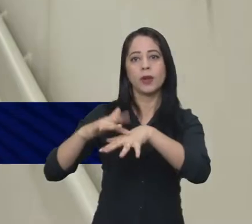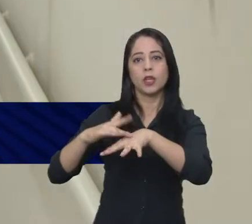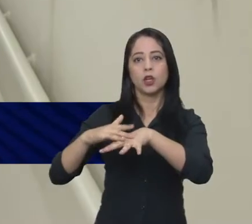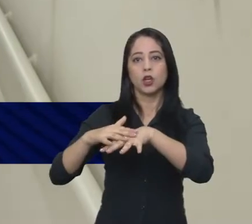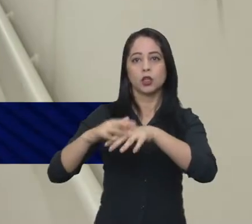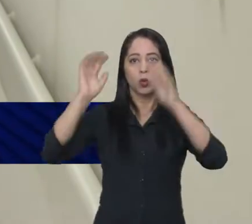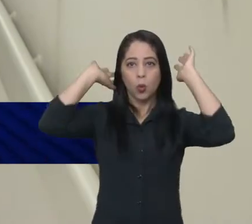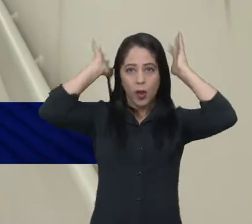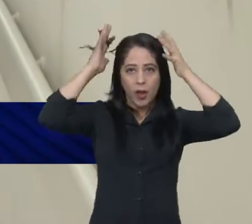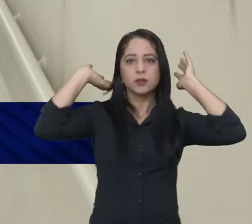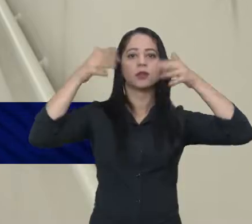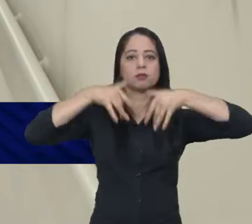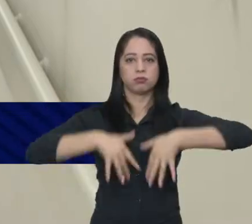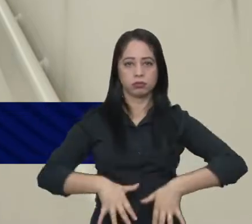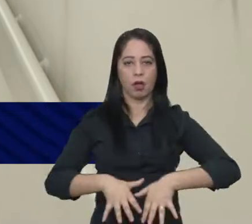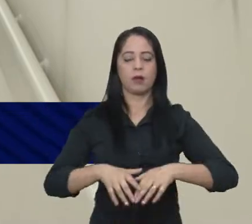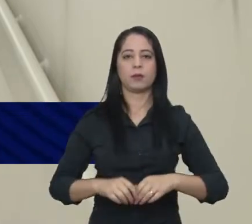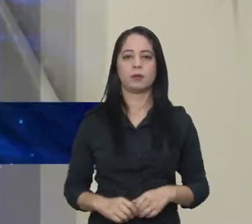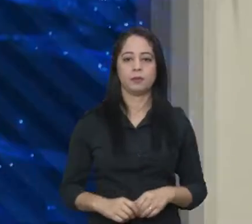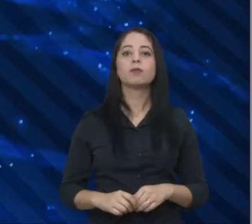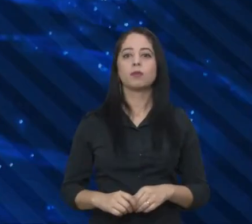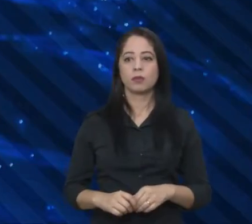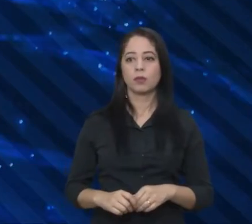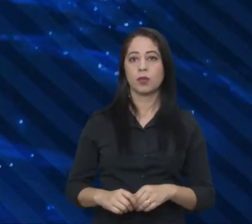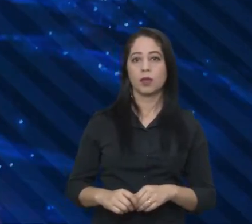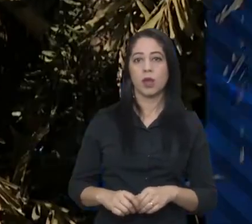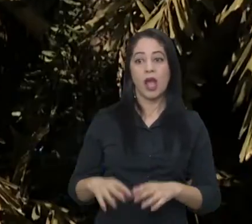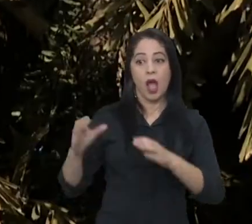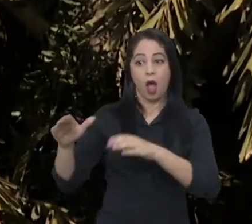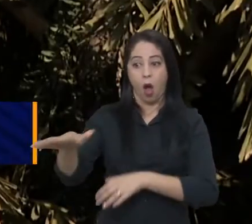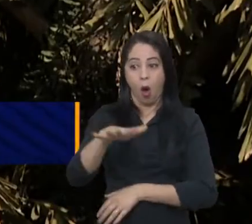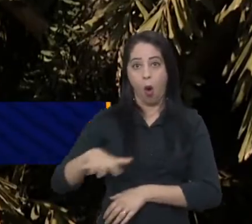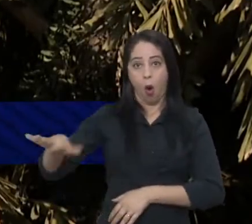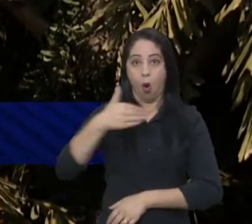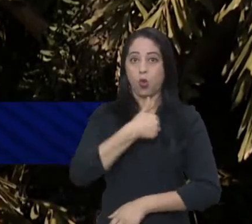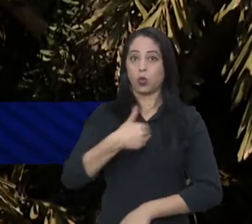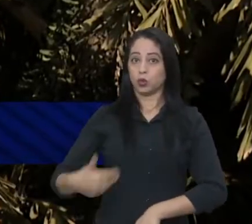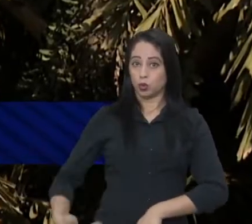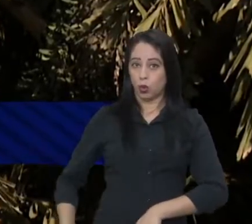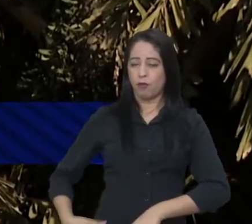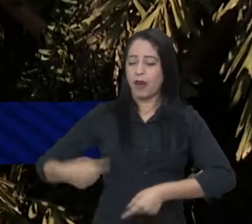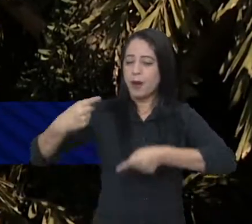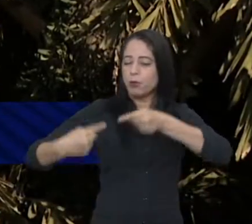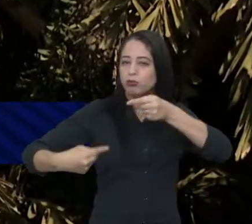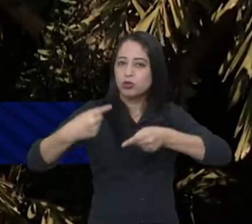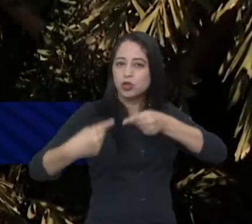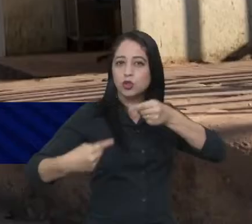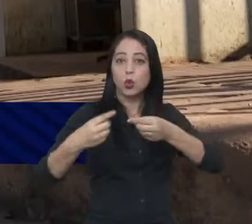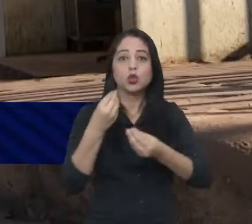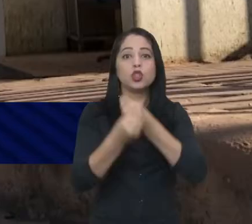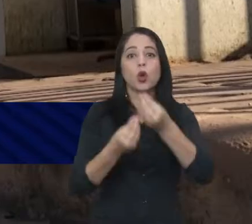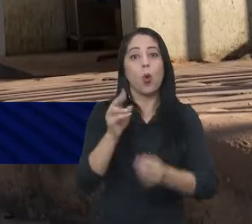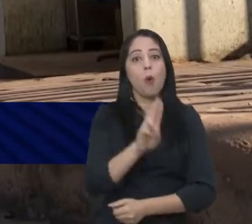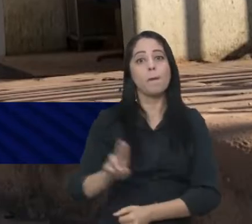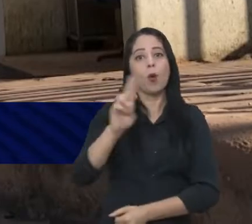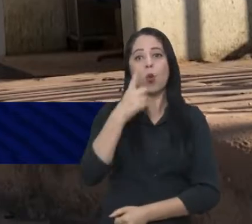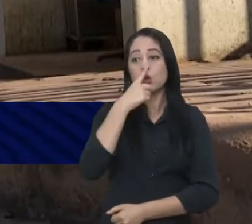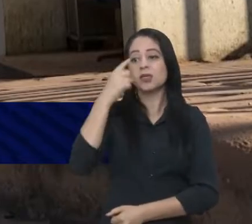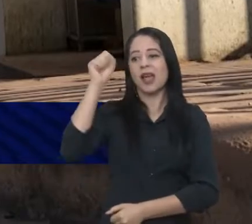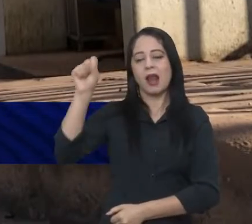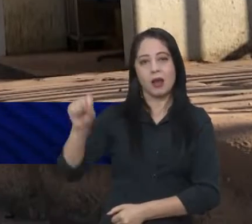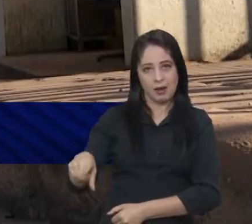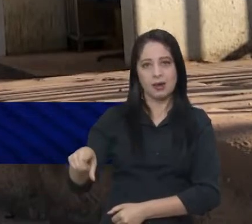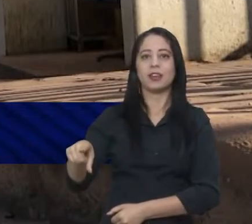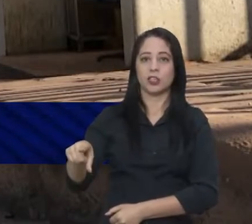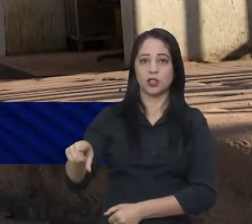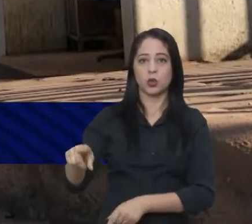diagnóstico precoce da esclerose múltipla. Órgãos públicos debatem o descarte de resíduos sólidos na cidade e